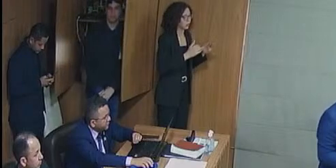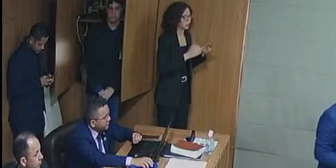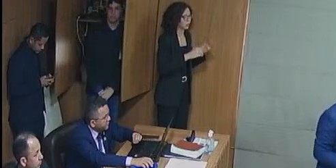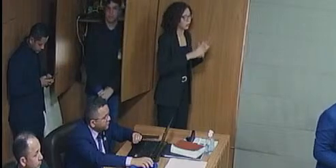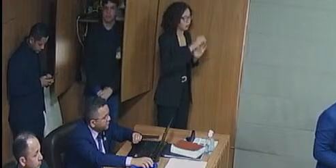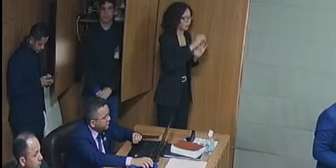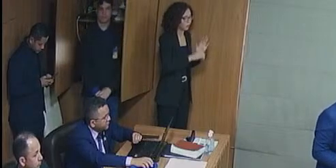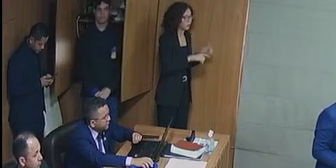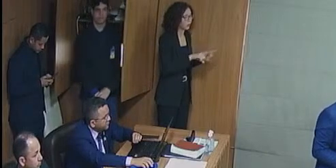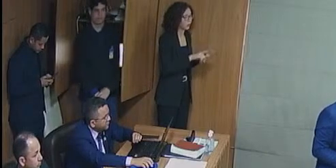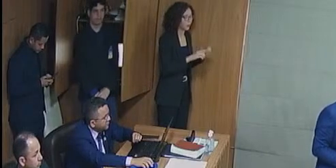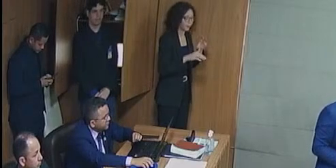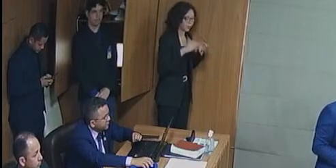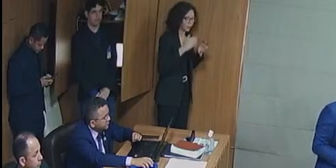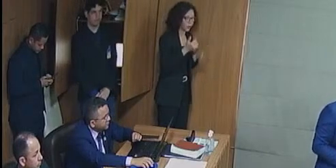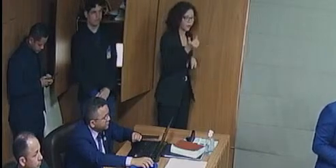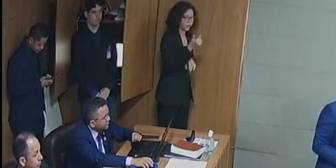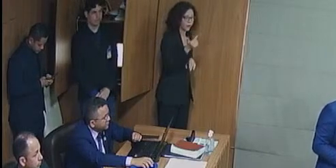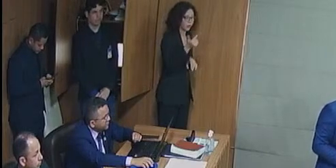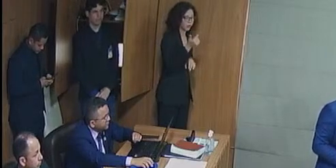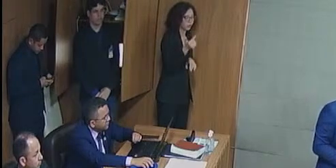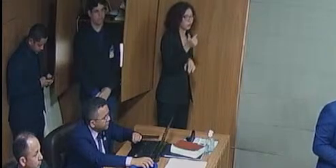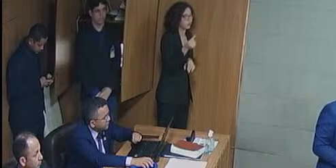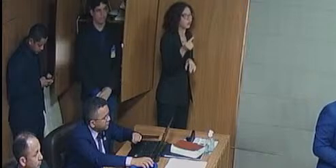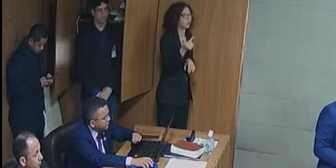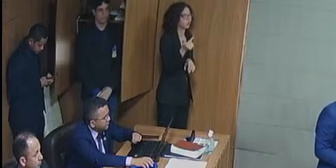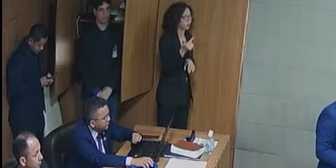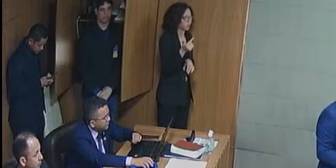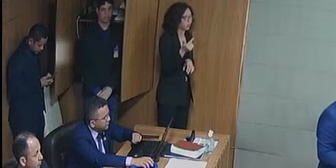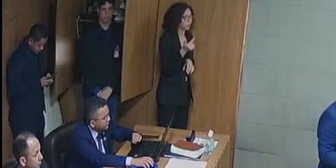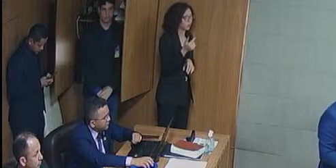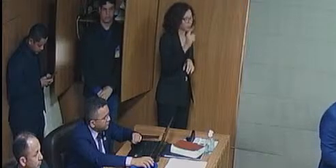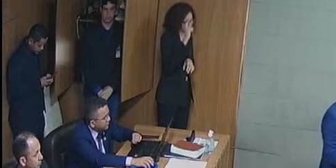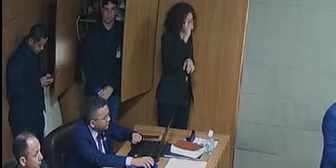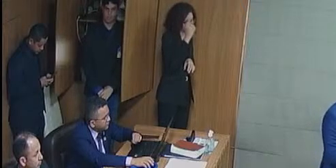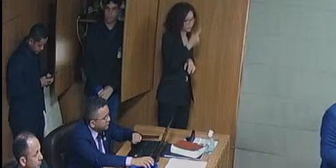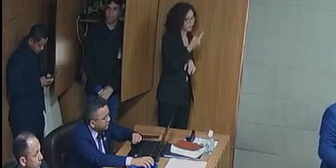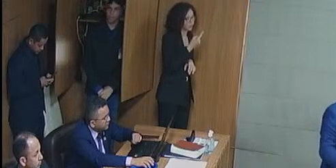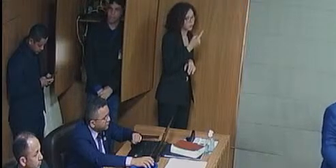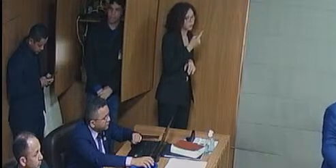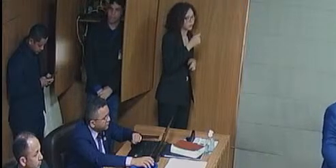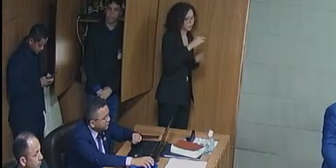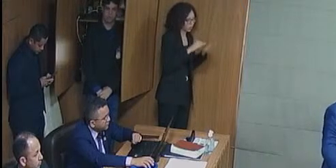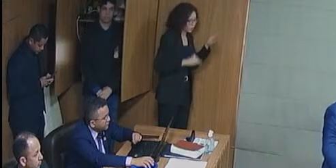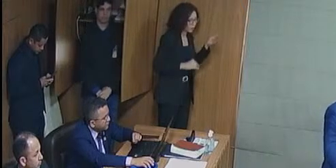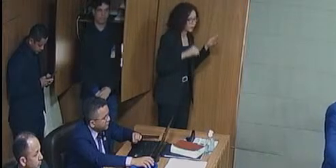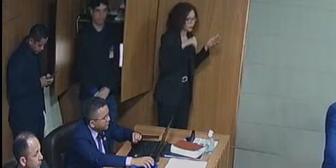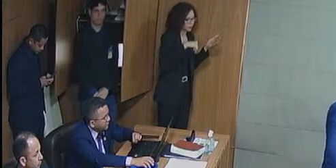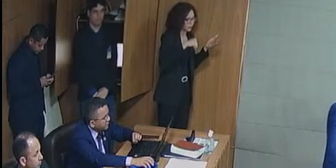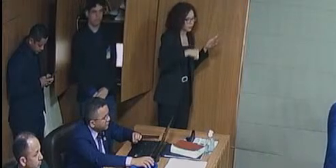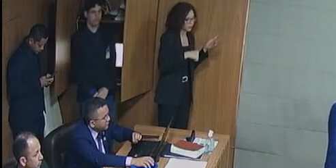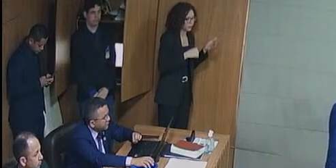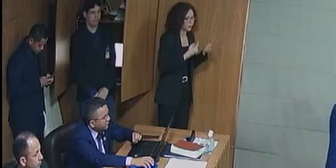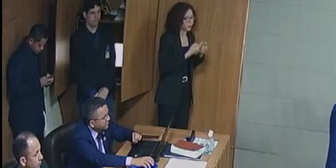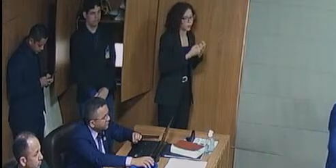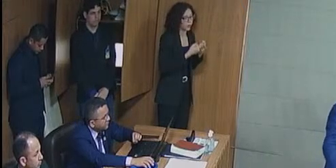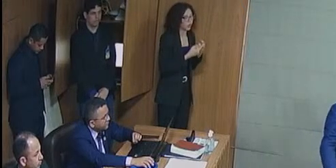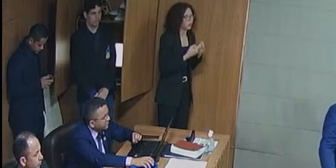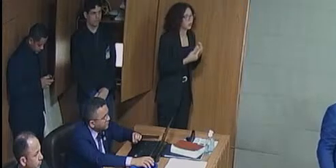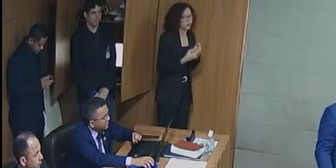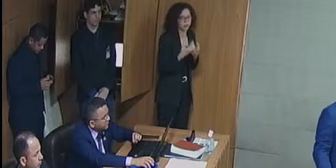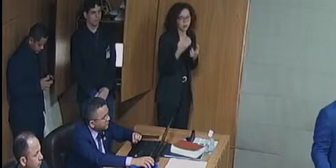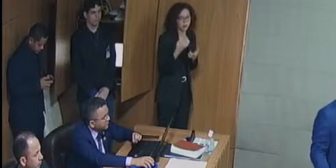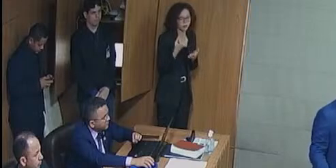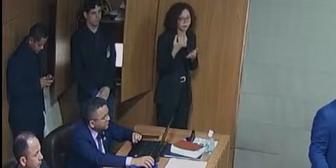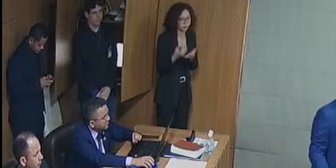22 notificações para esta casa em tempo oportuno porque deixou de receber proventos e eu não atendi